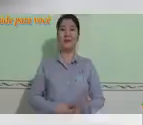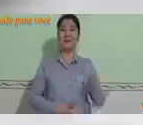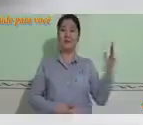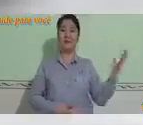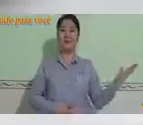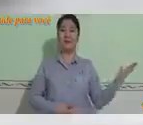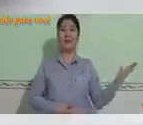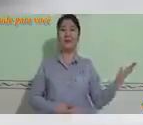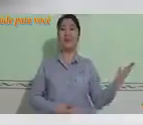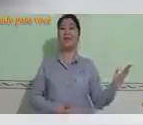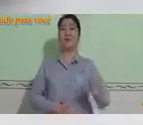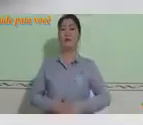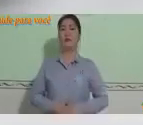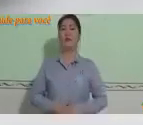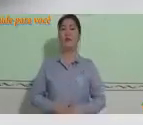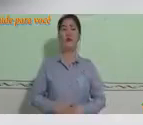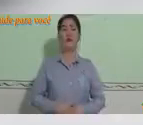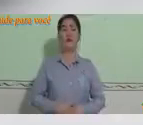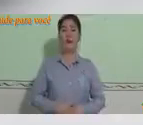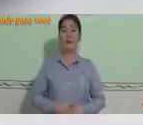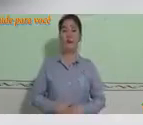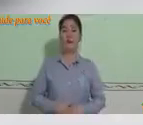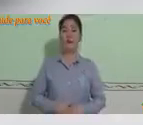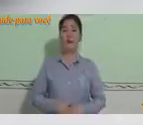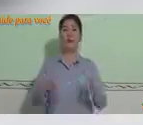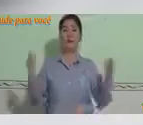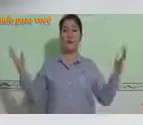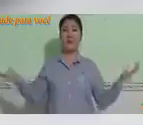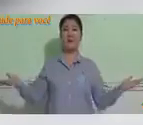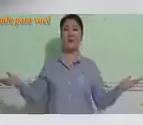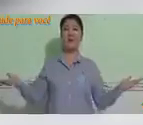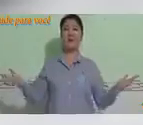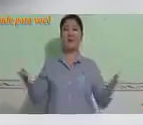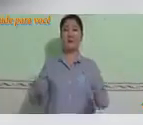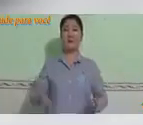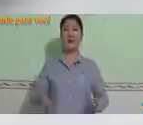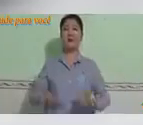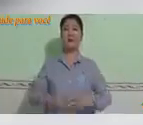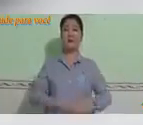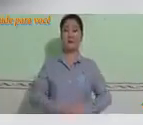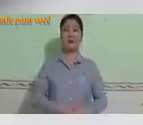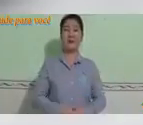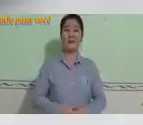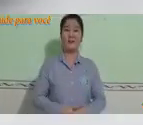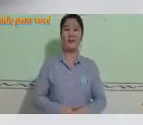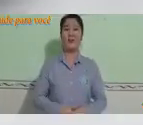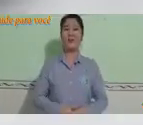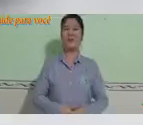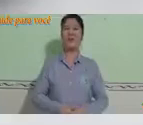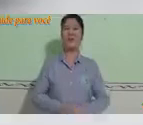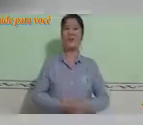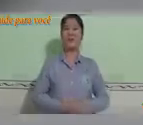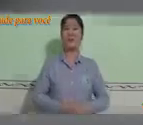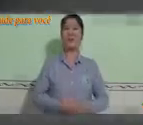Assim, para identificar a causa exata da dor, é necessário procurar o atendimento médico, que fará uma